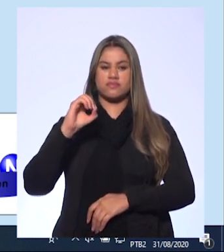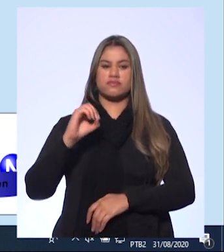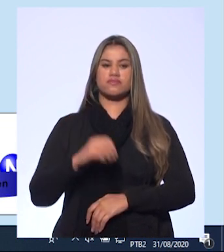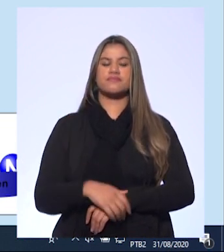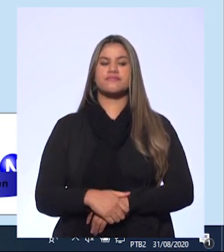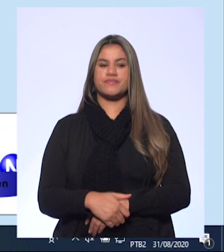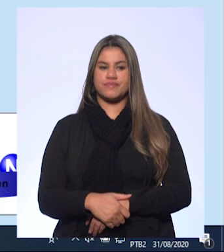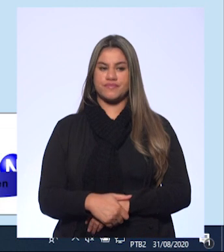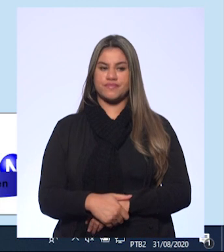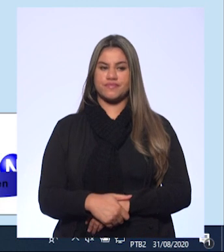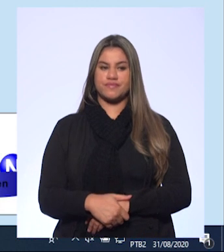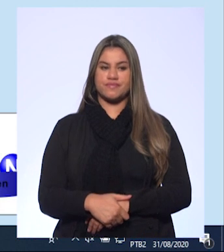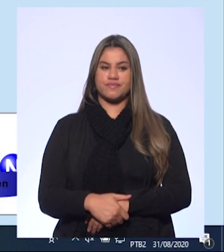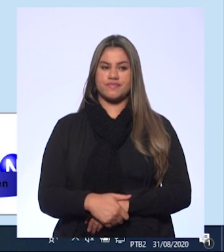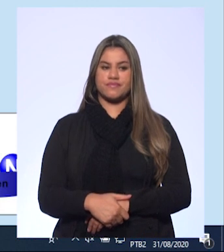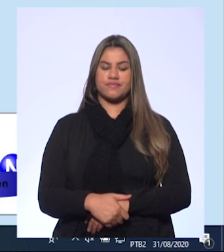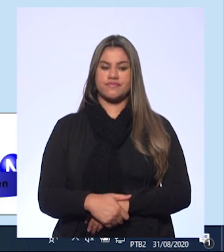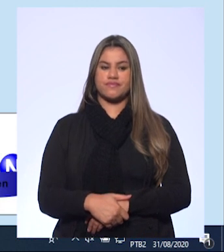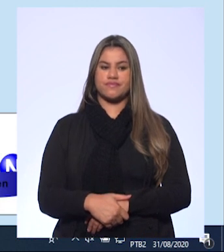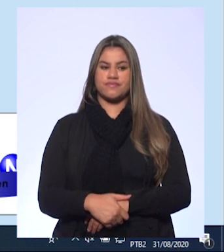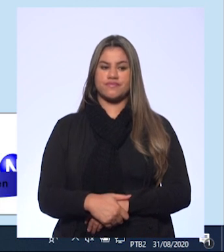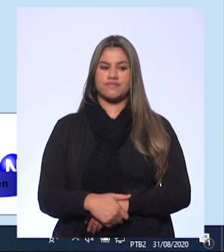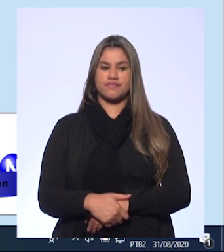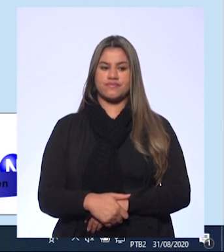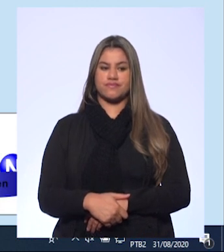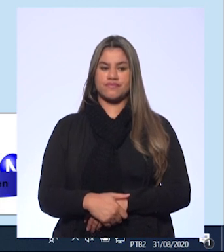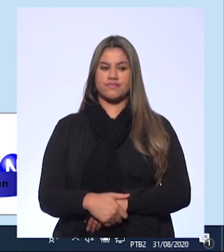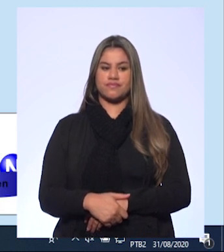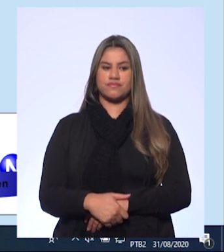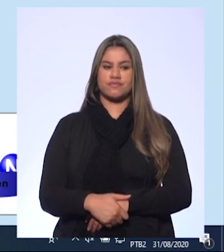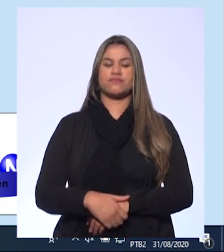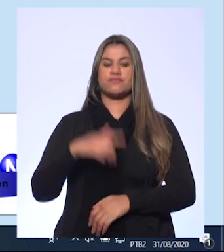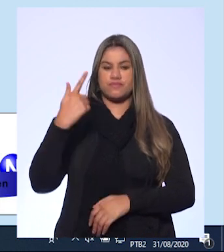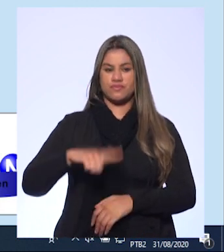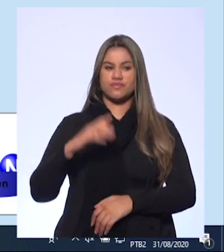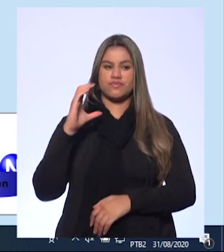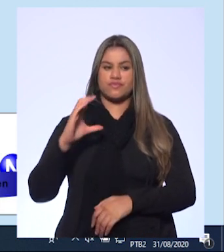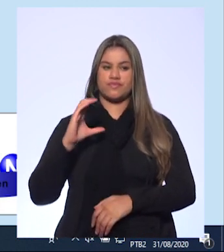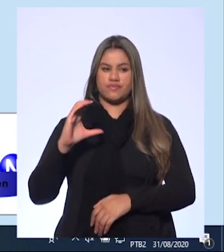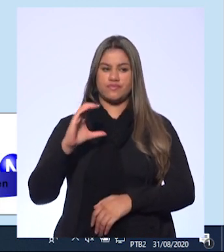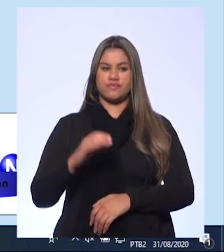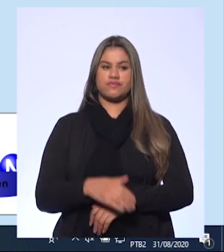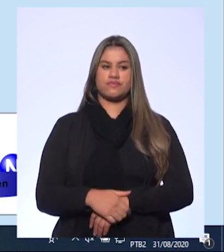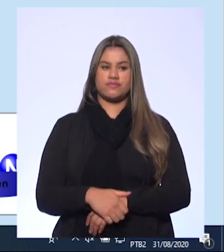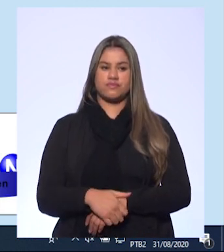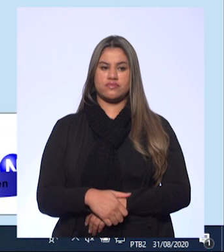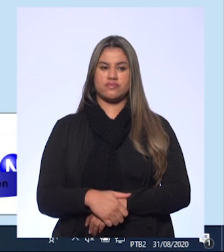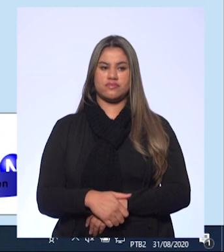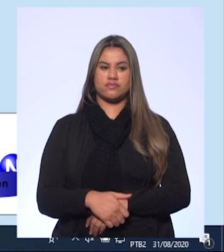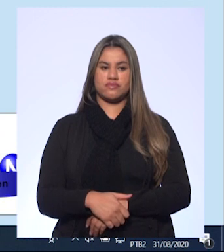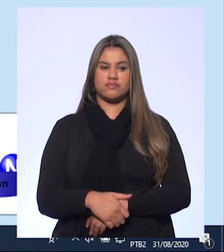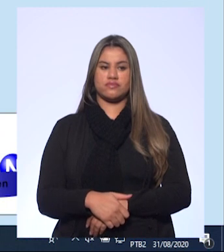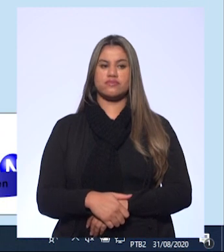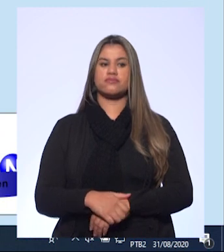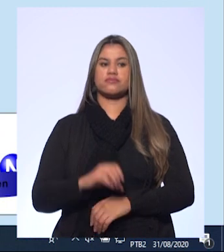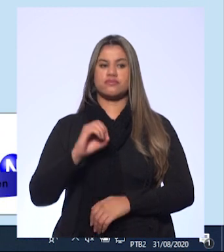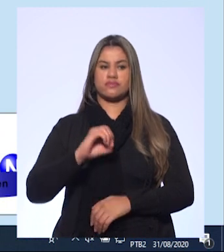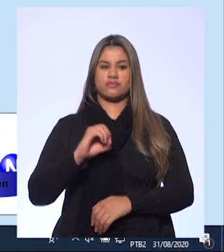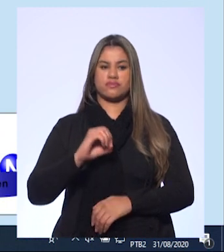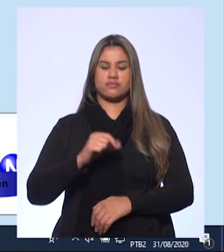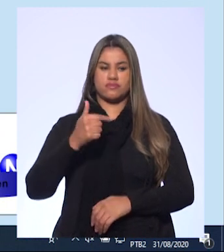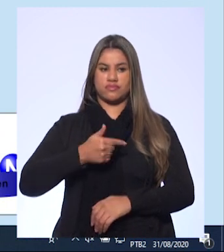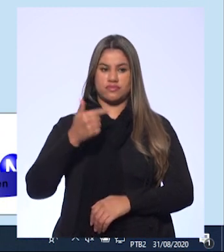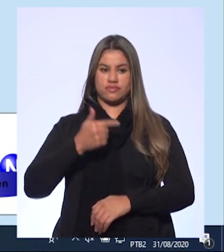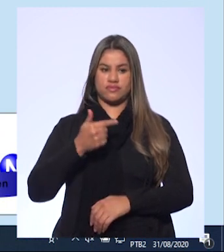carbono. Perfeito? Então, eu vou pegar um outro carbono, né, com gás oxigênio que